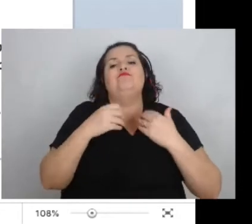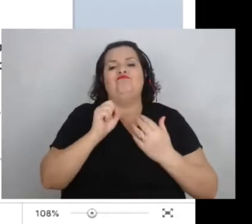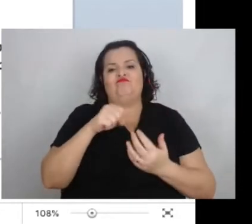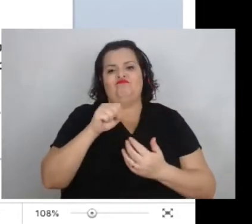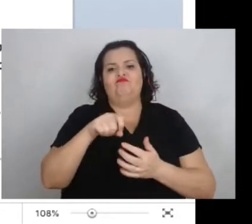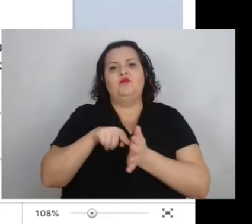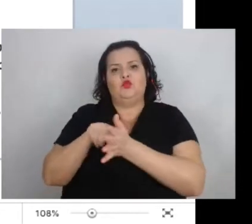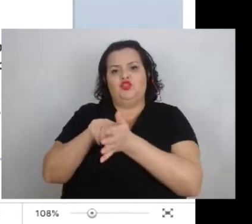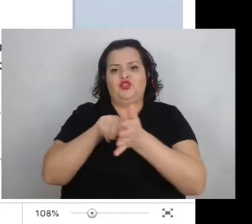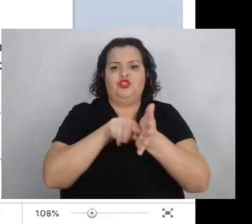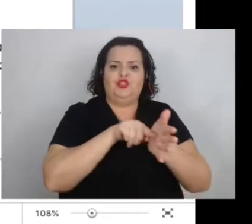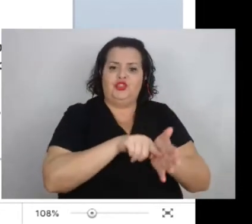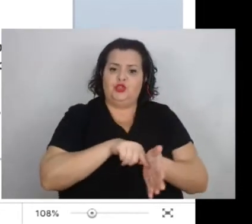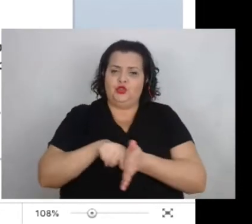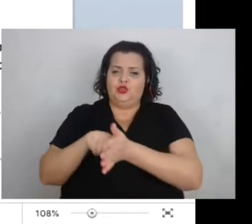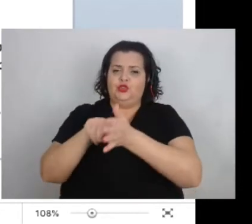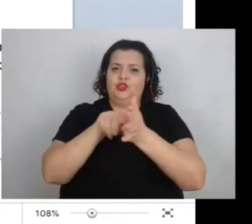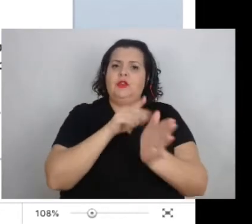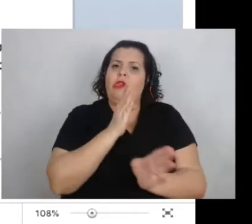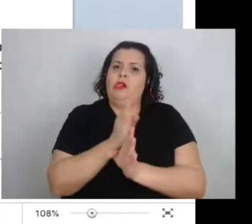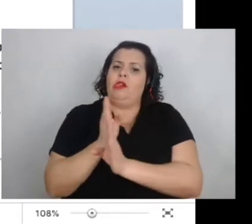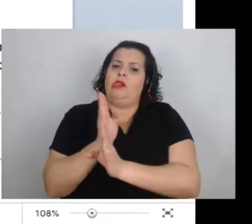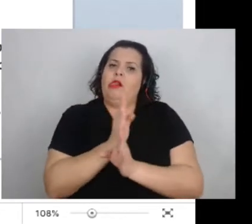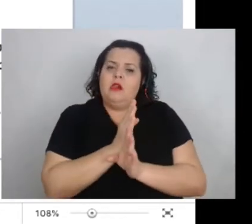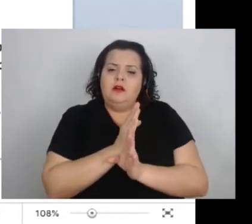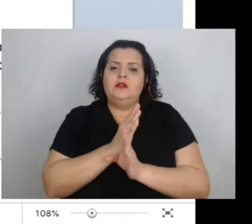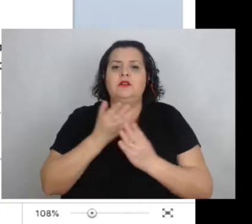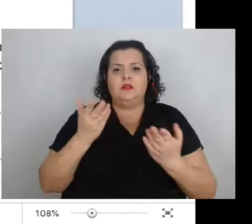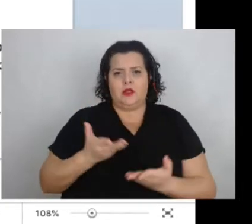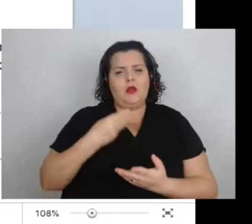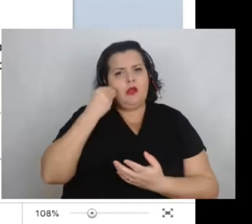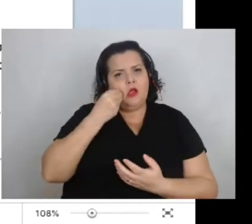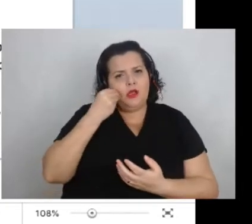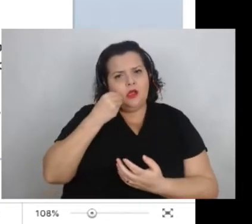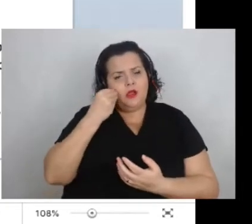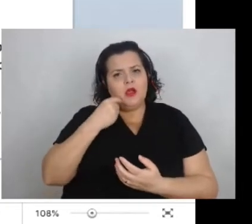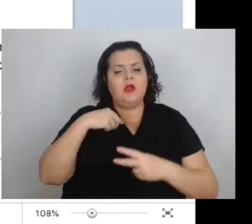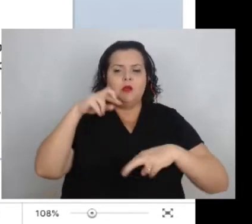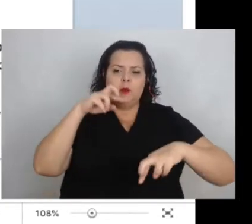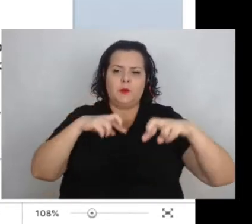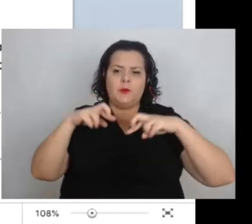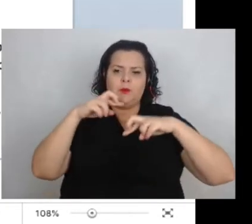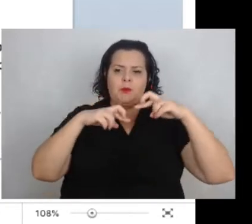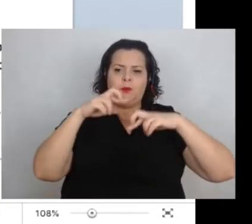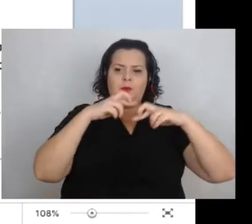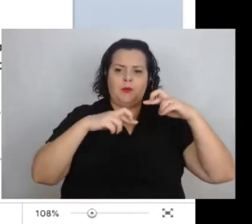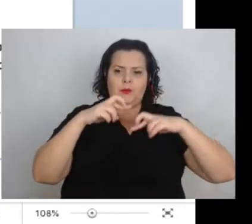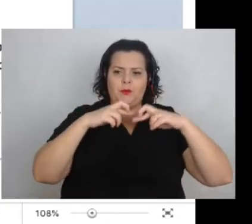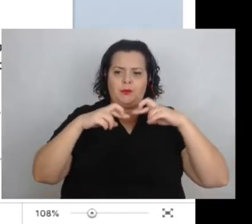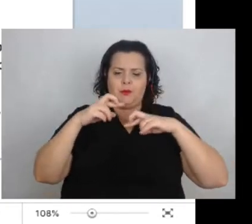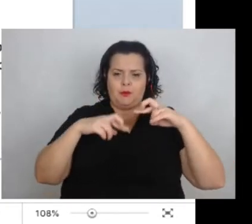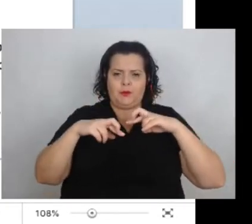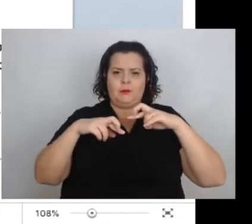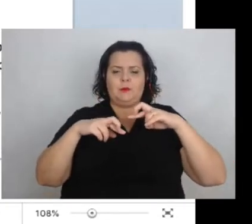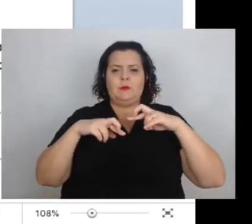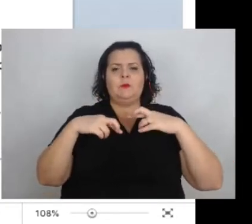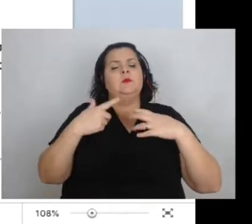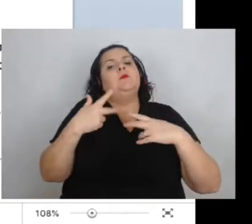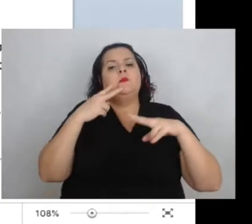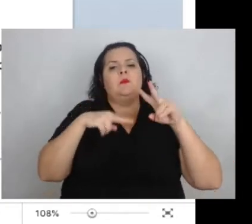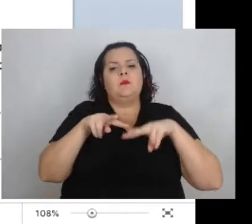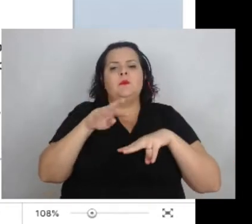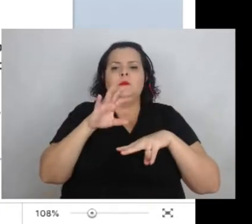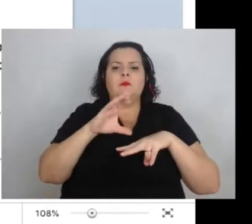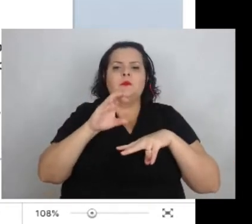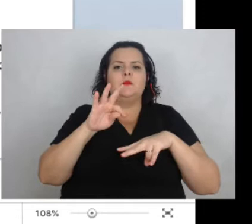estudo preliminar que a gente está submetendo. A gente avaliou a gravidade em relação ao CT inicial, ou